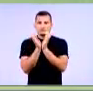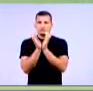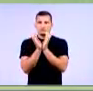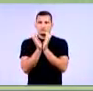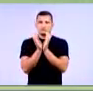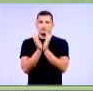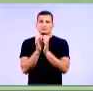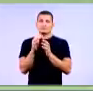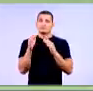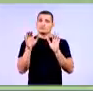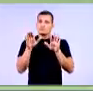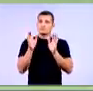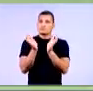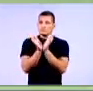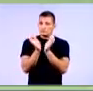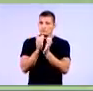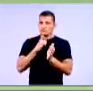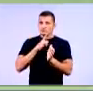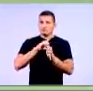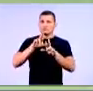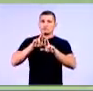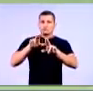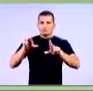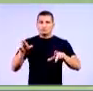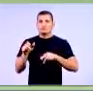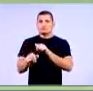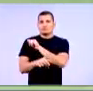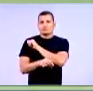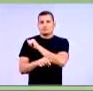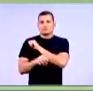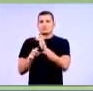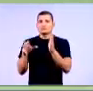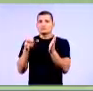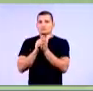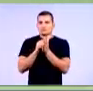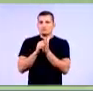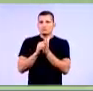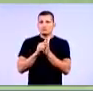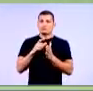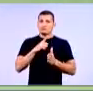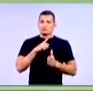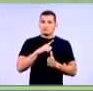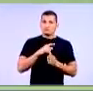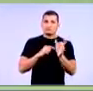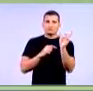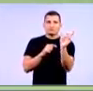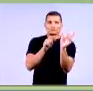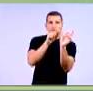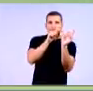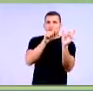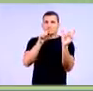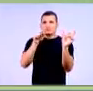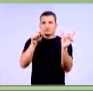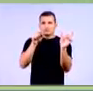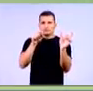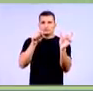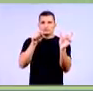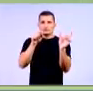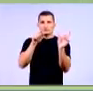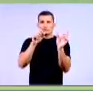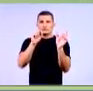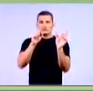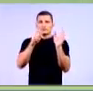tem vários alunos matriculados nela, né? Então, por isso que tem essa ligação do losango, onde um aluno, ele pertence